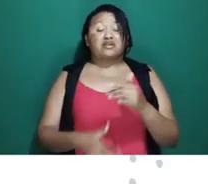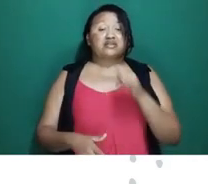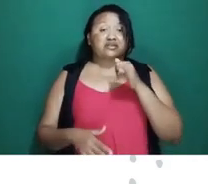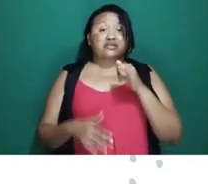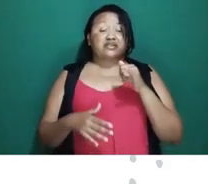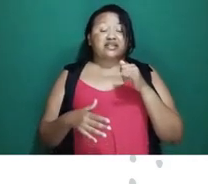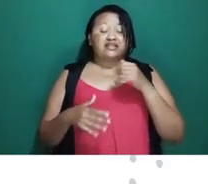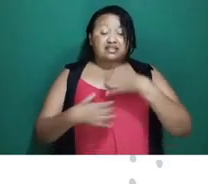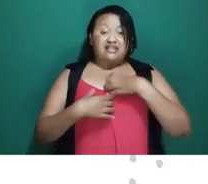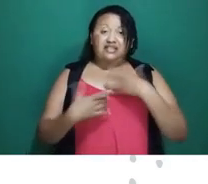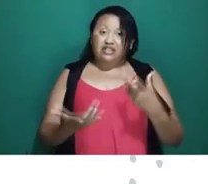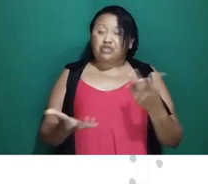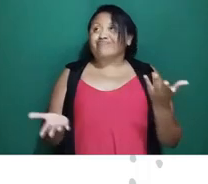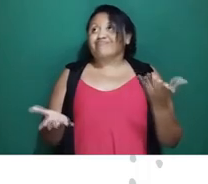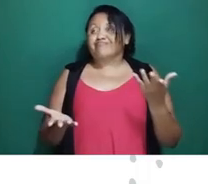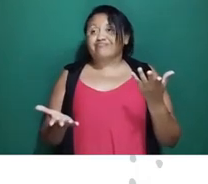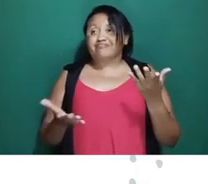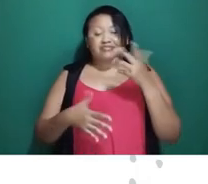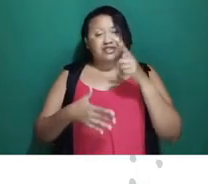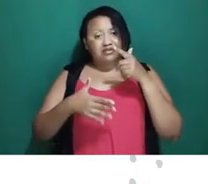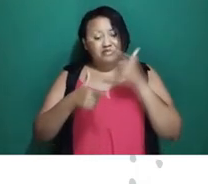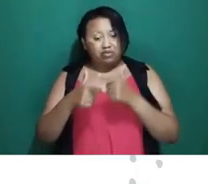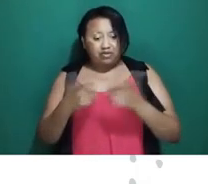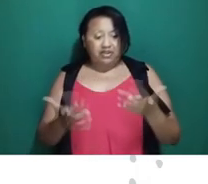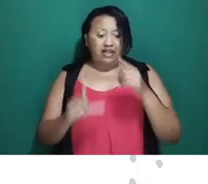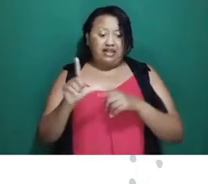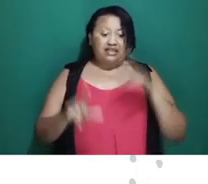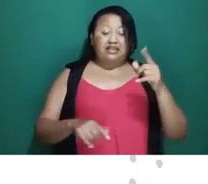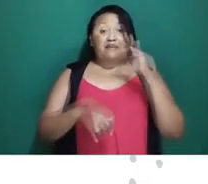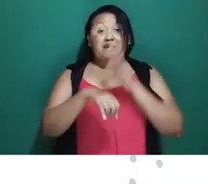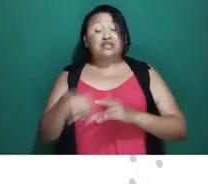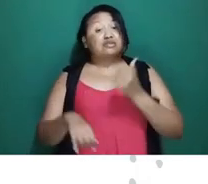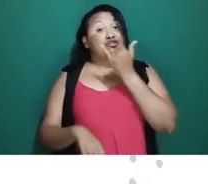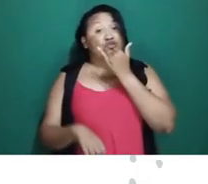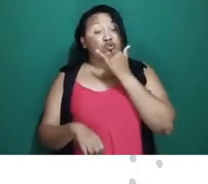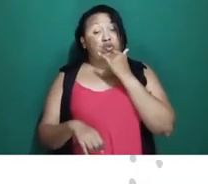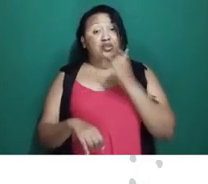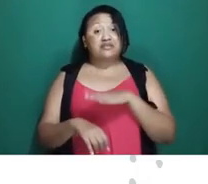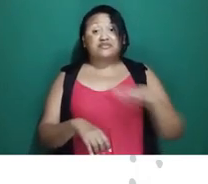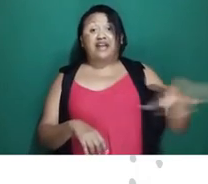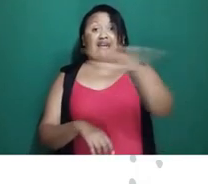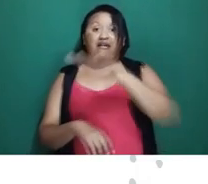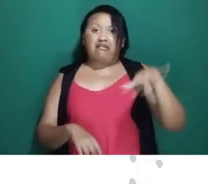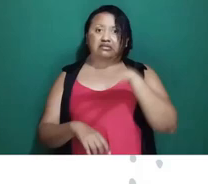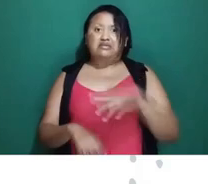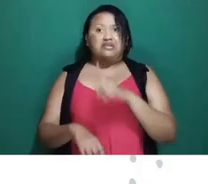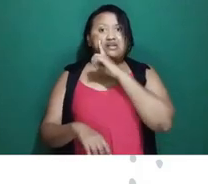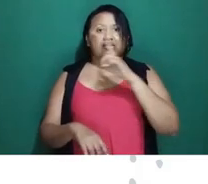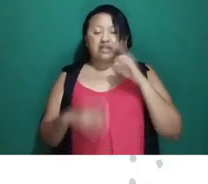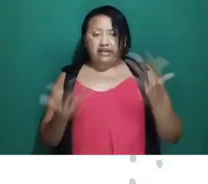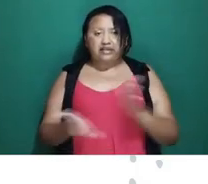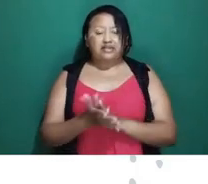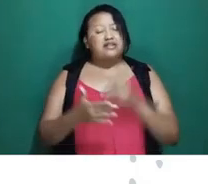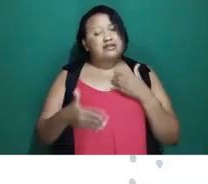de A Linguagem utilizada no pedido de desculpas da rede de lanchonete se aproxima ao tipo de